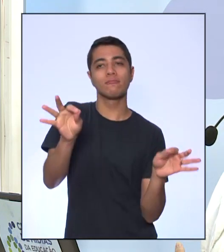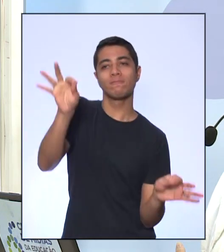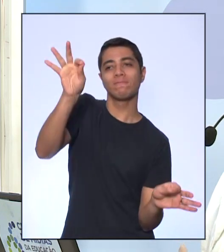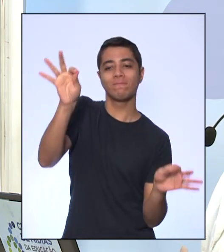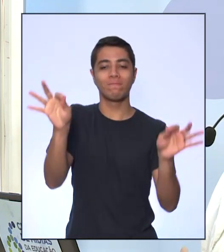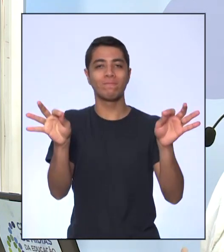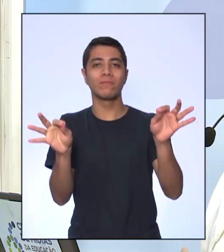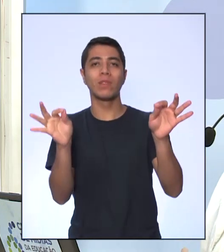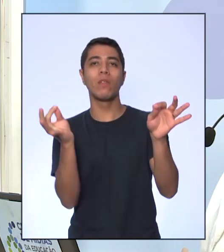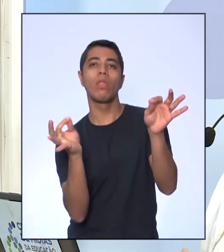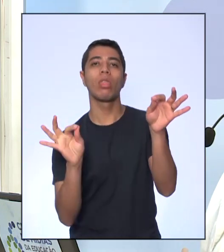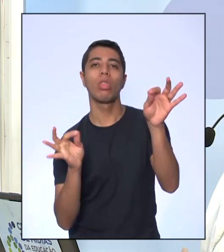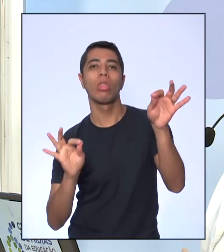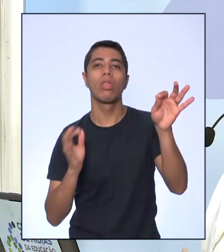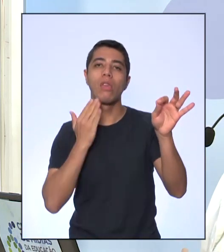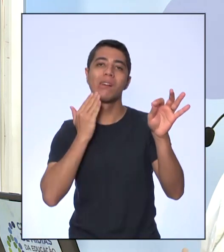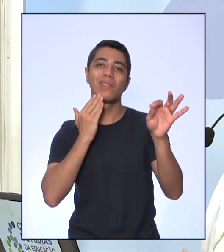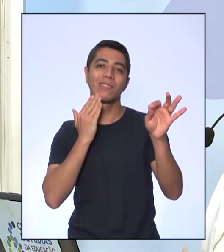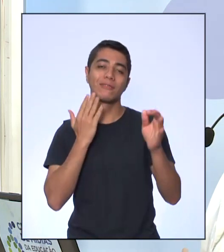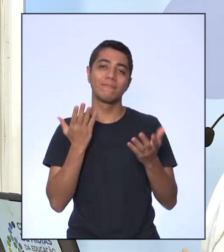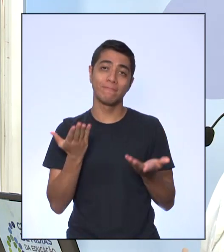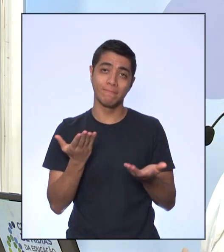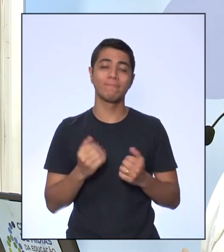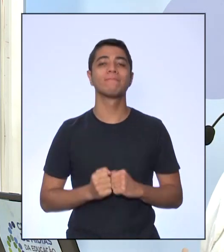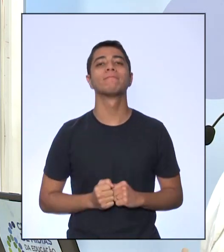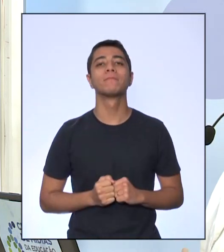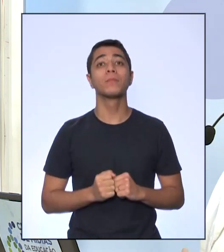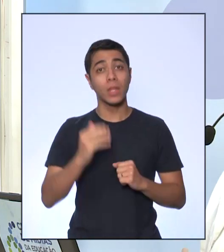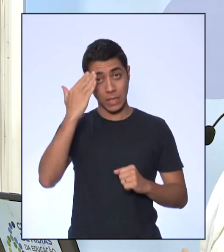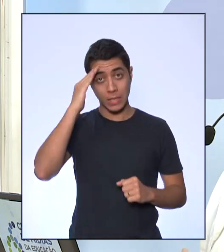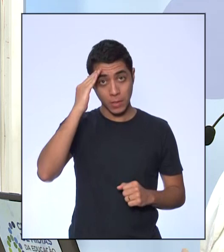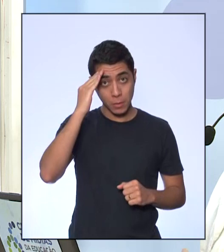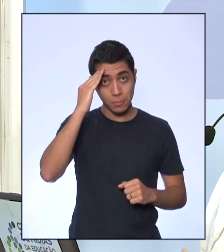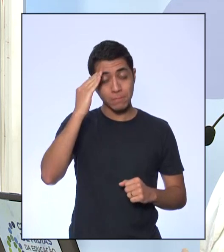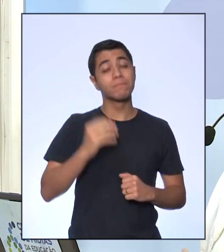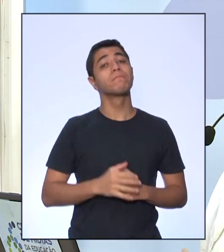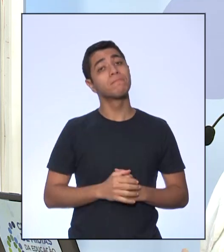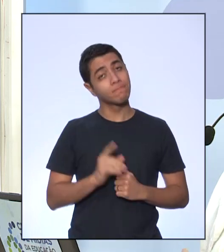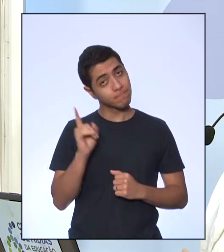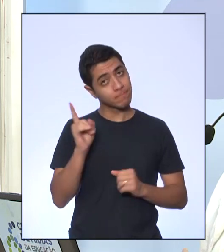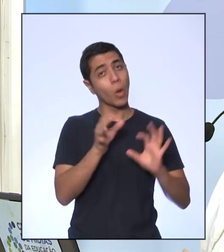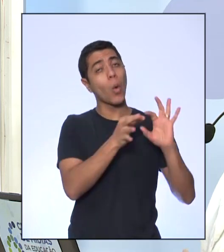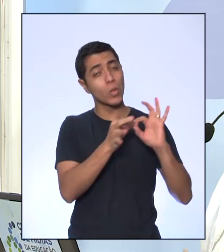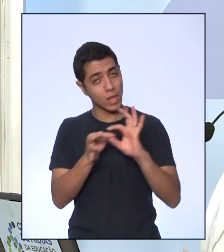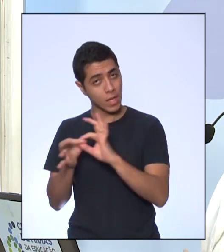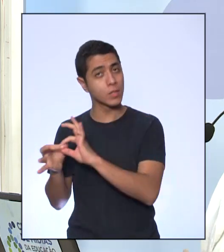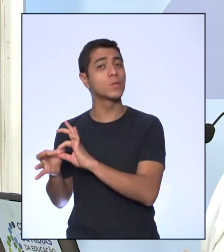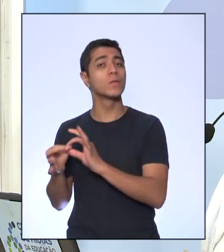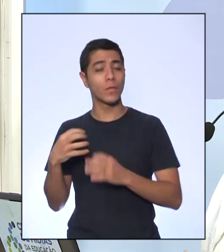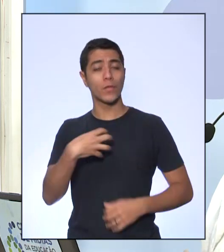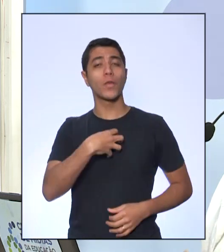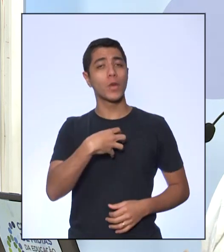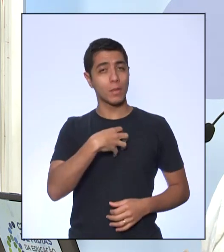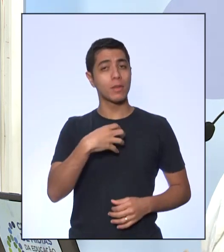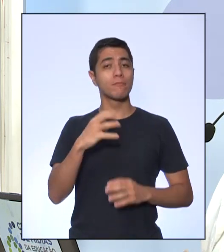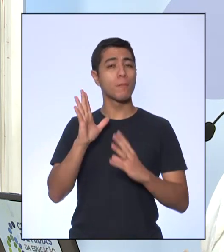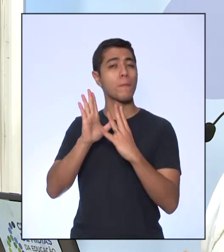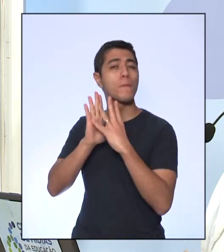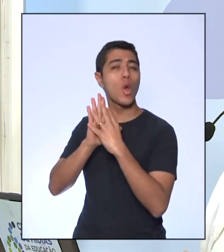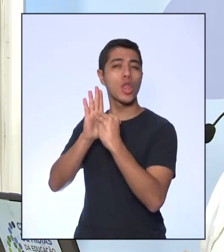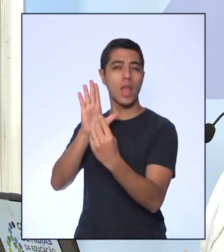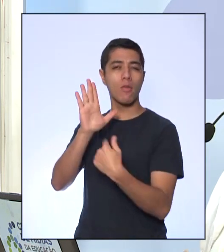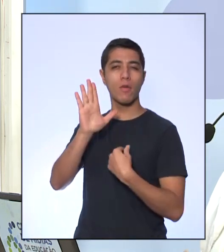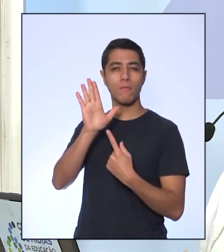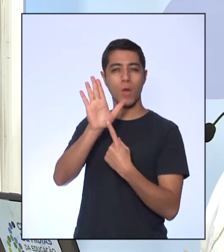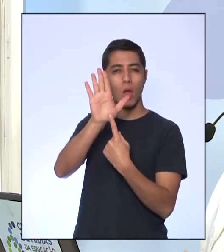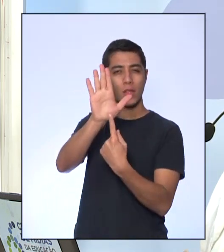essa é a forma, né, que vocês têm que enxergar. É um dos modelos, então eu estou trazendo um modelo até um pouquinho mais